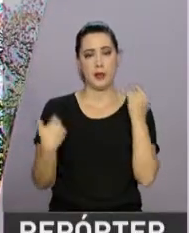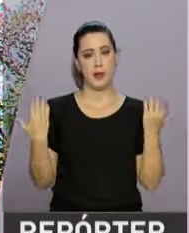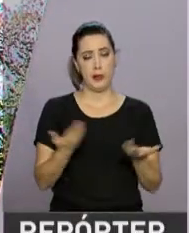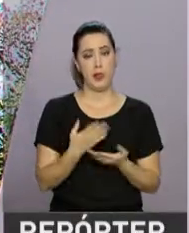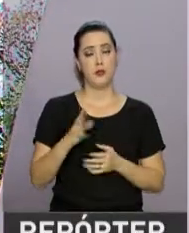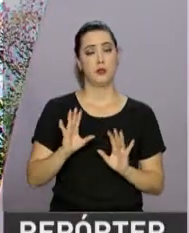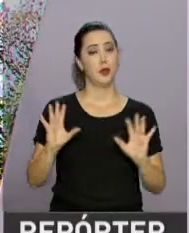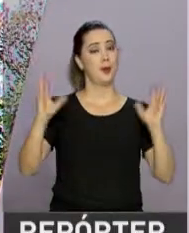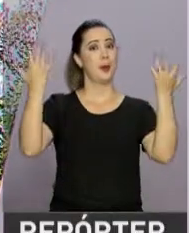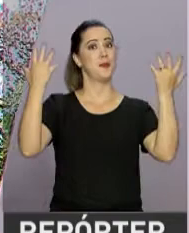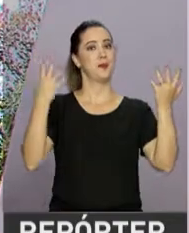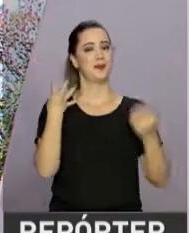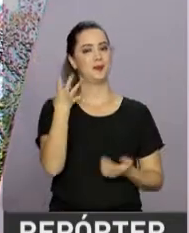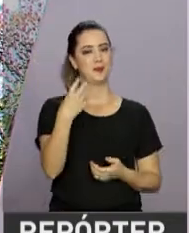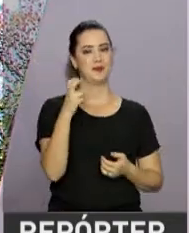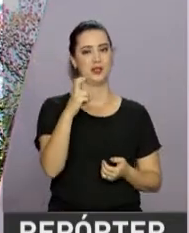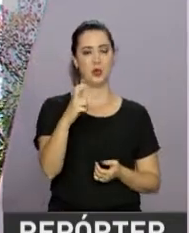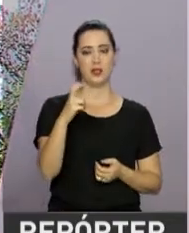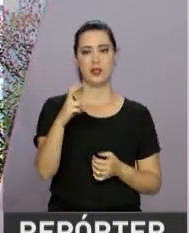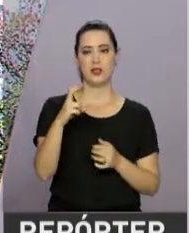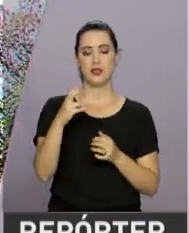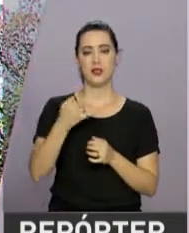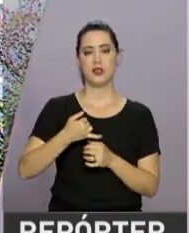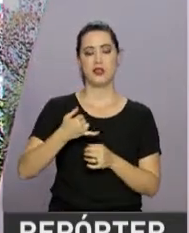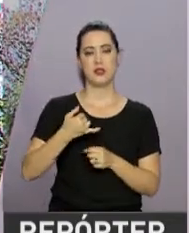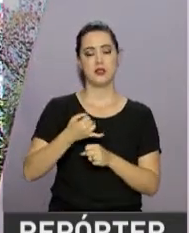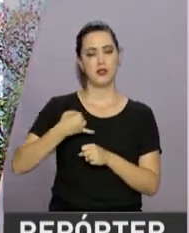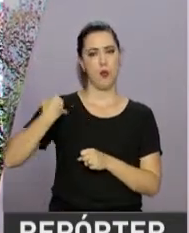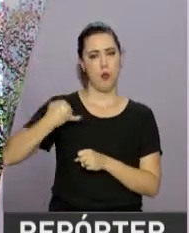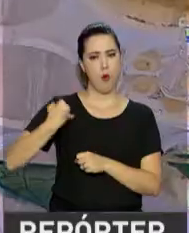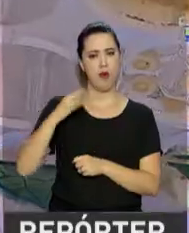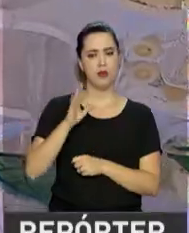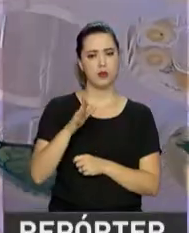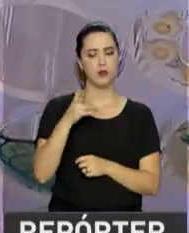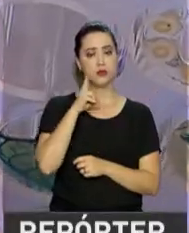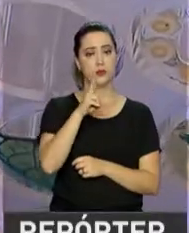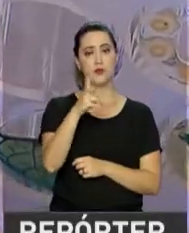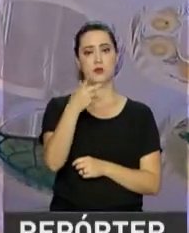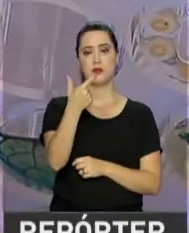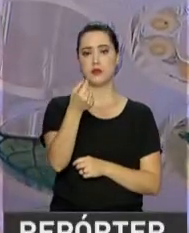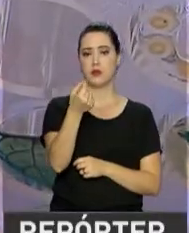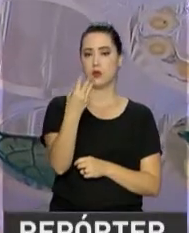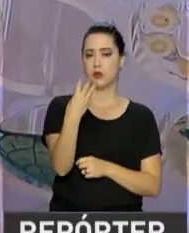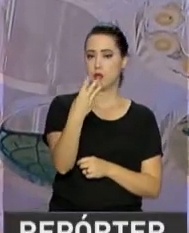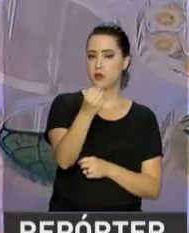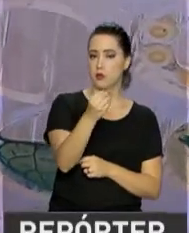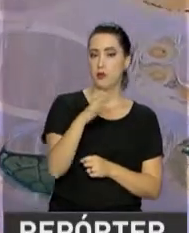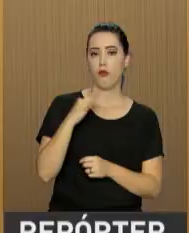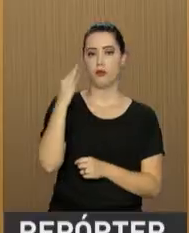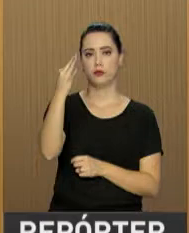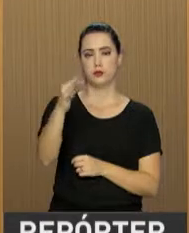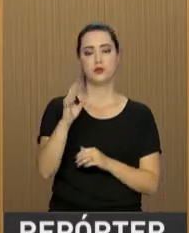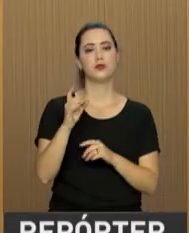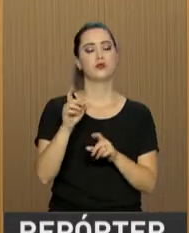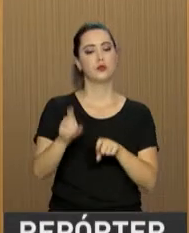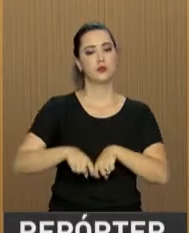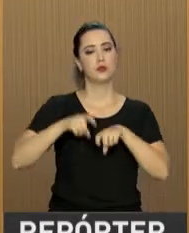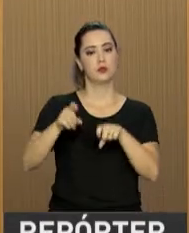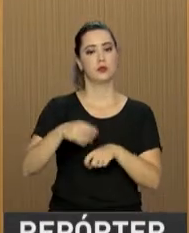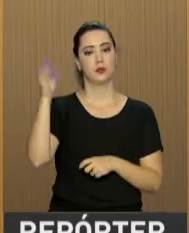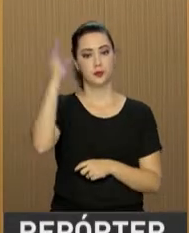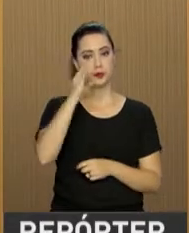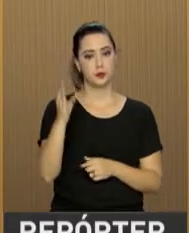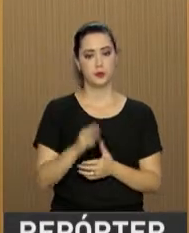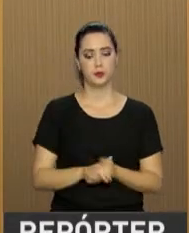45 anos a embrapa lançou a publicação visão 2030 o futuro da agricultura brasileira é um documento